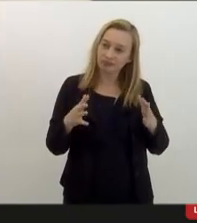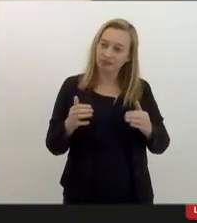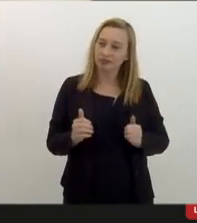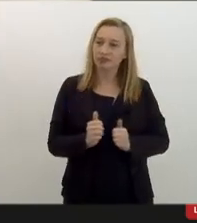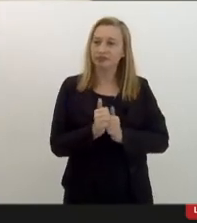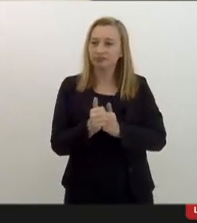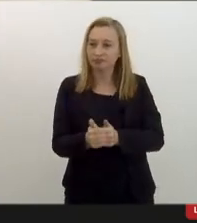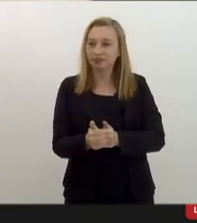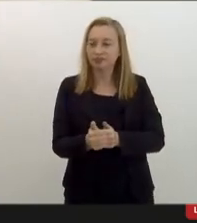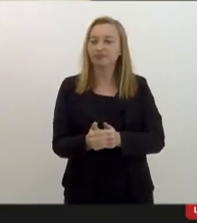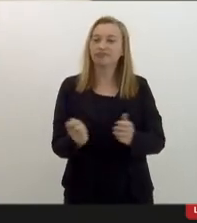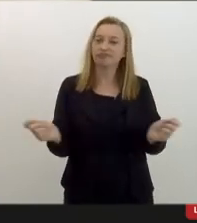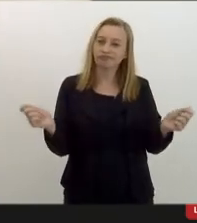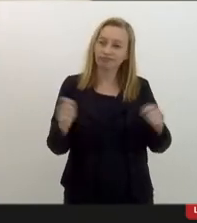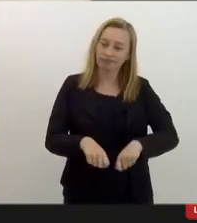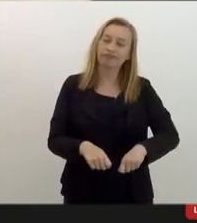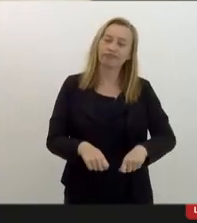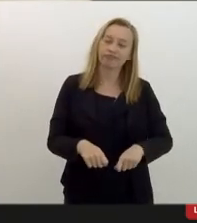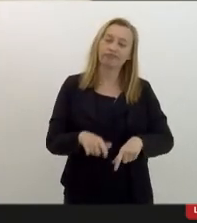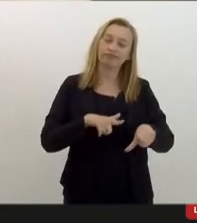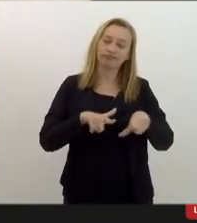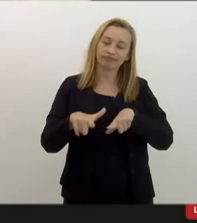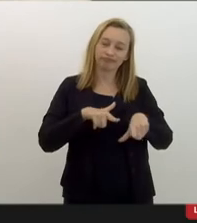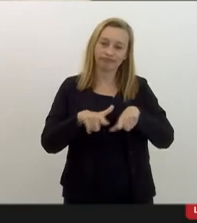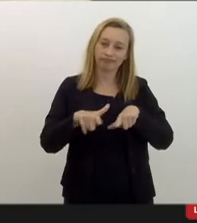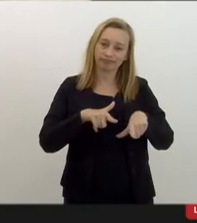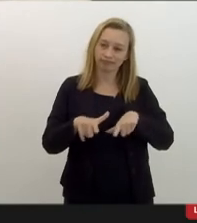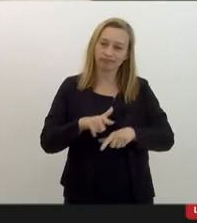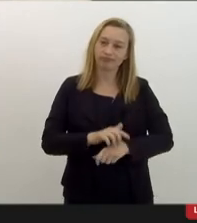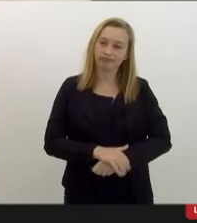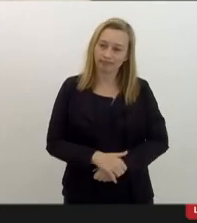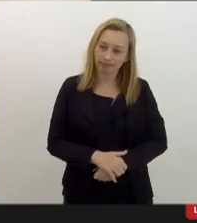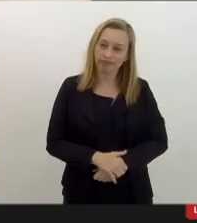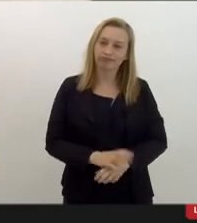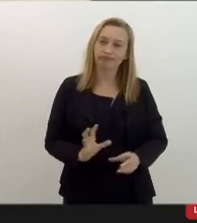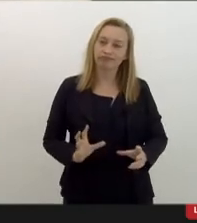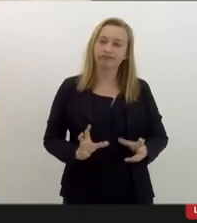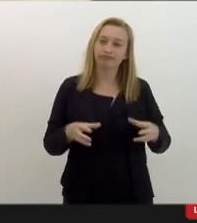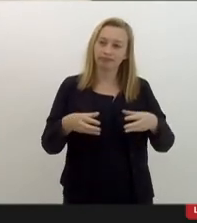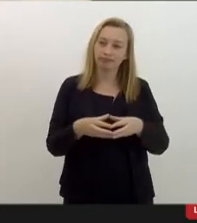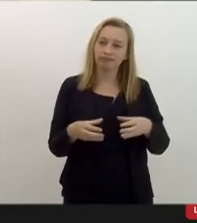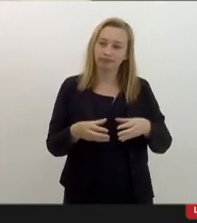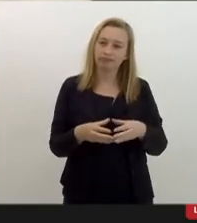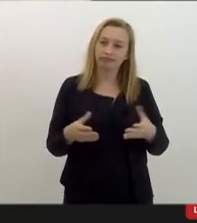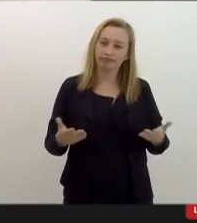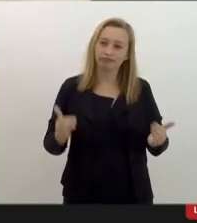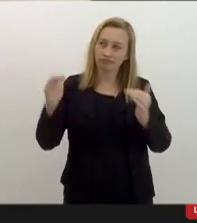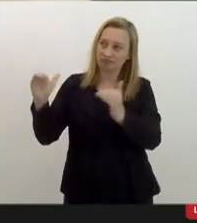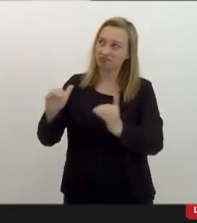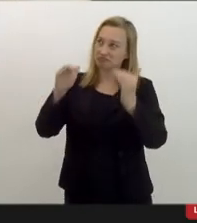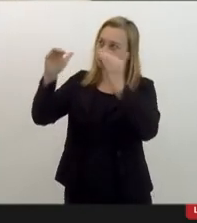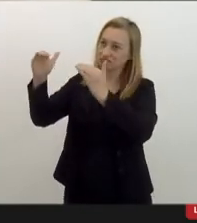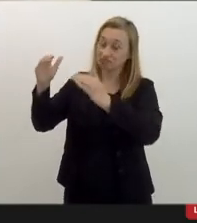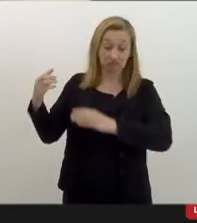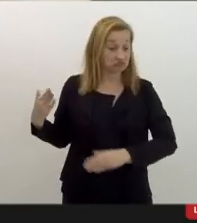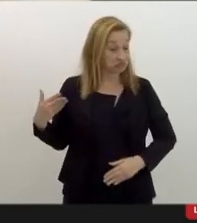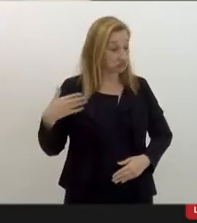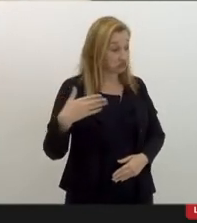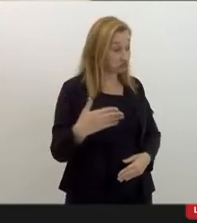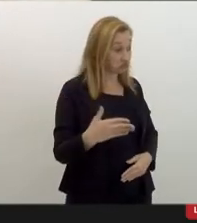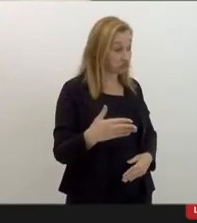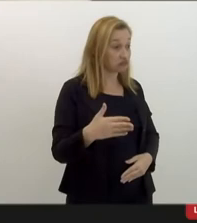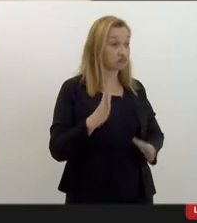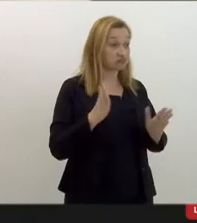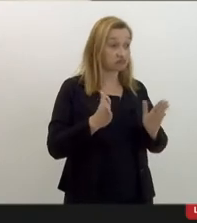maneira que está produzindo esta promoção da silenciar chegou nesse Parlamento